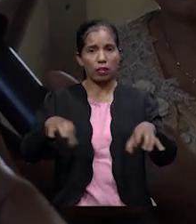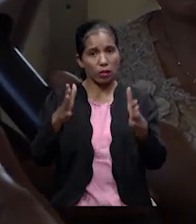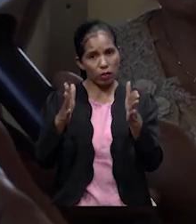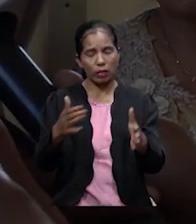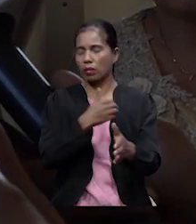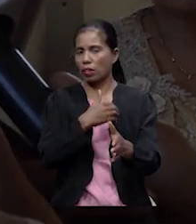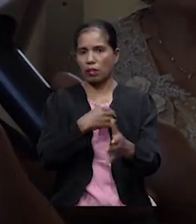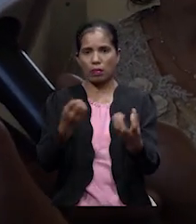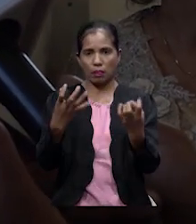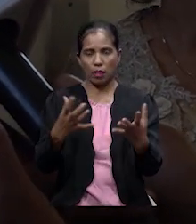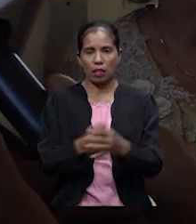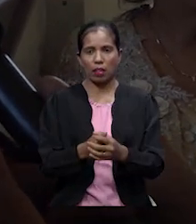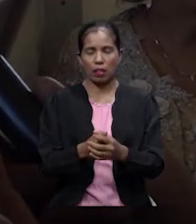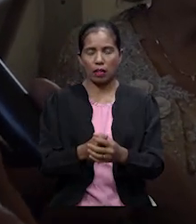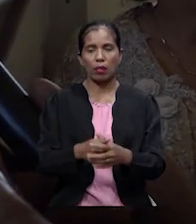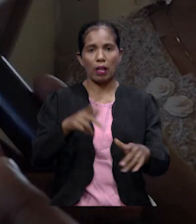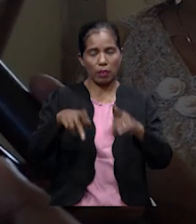vez com qualificação acadêmica e